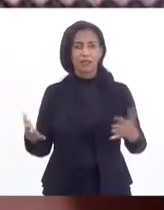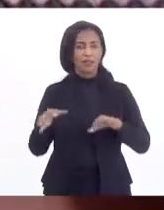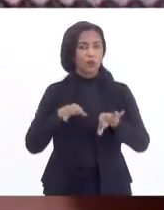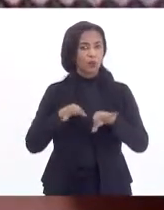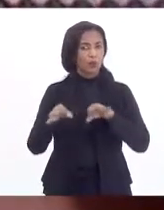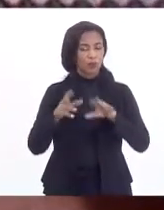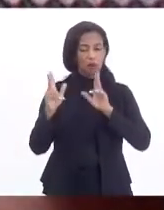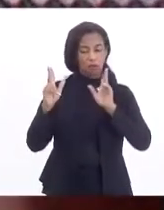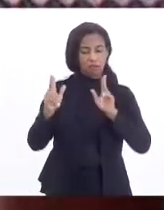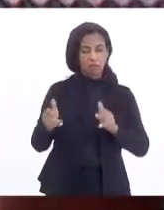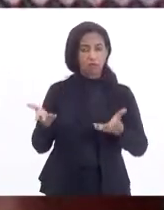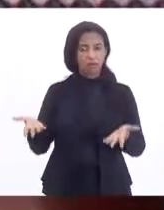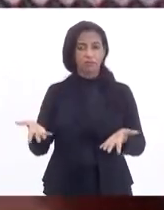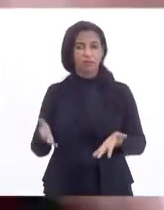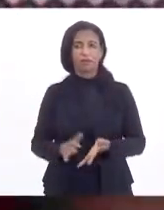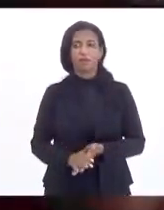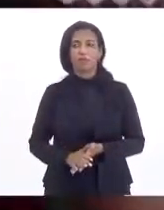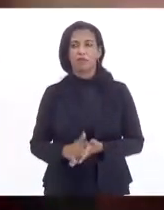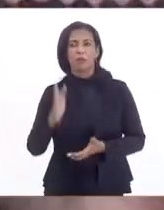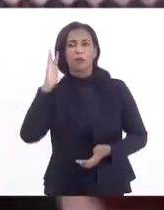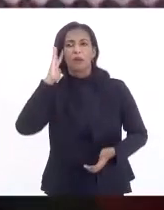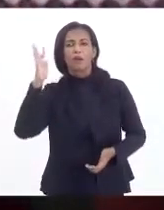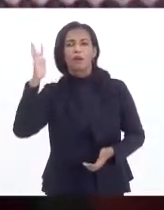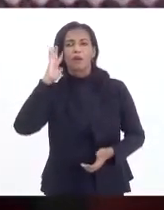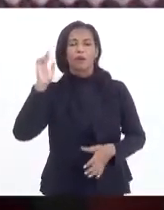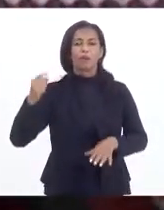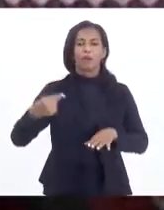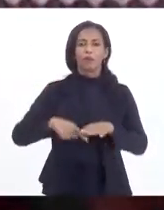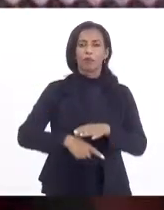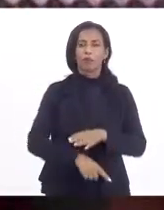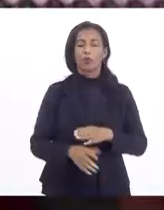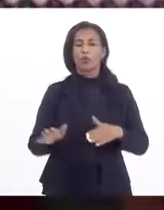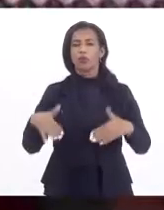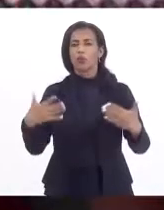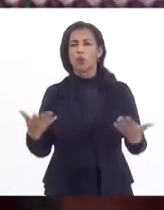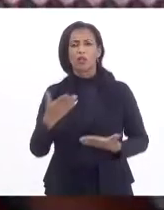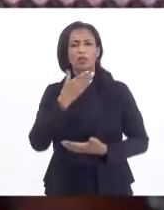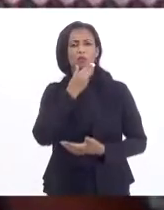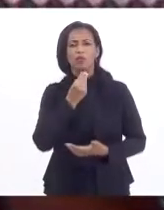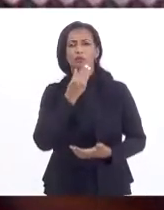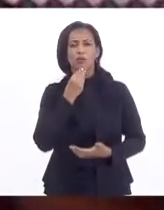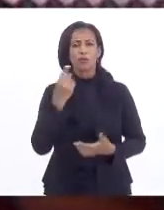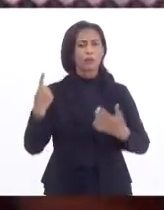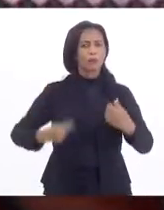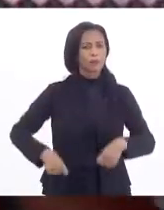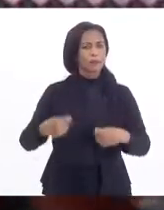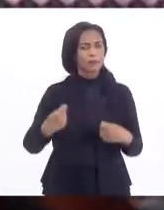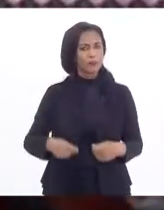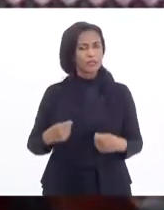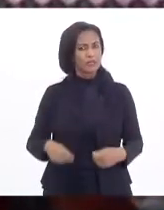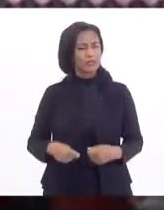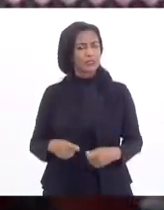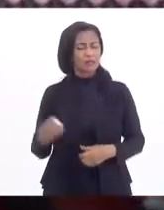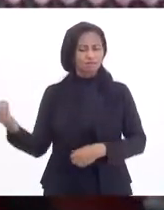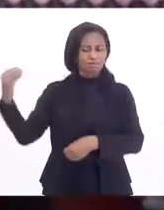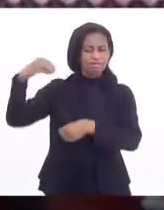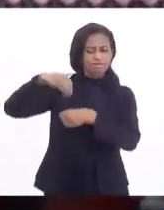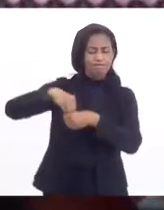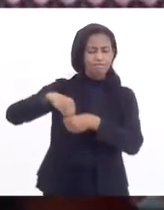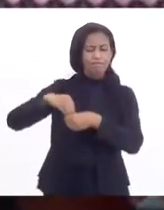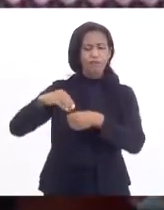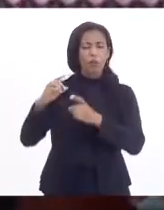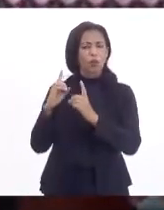esse chama a uma reflexão profunda do quanto os homens precisam ser inseridos no